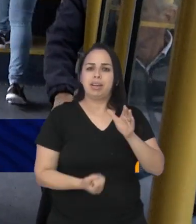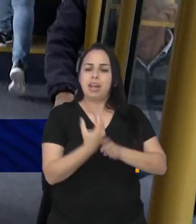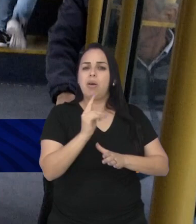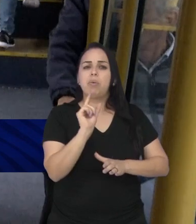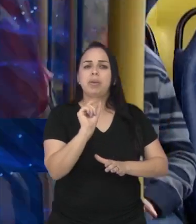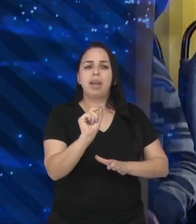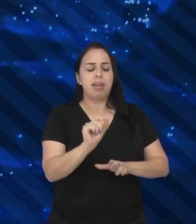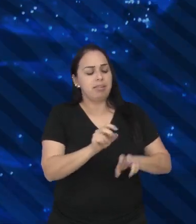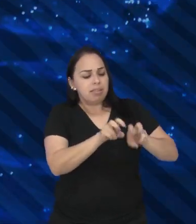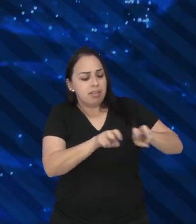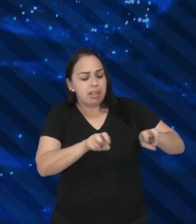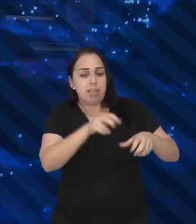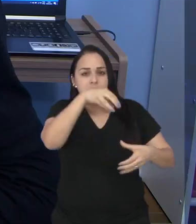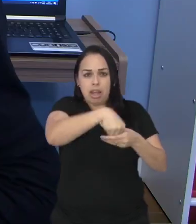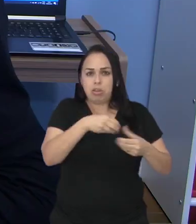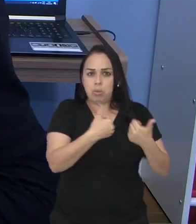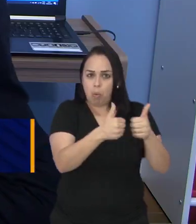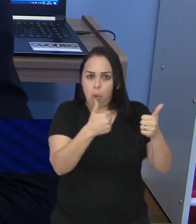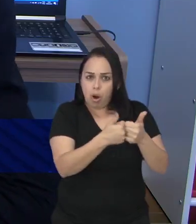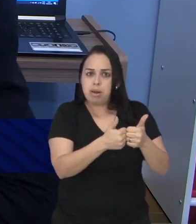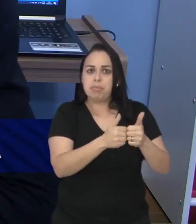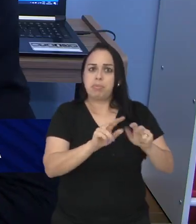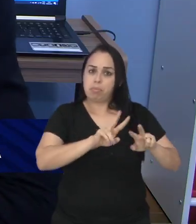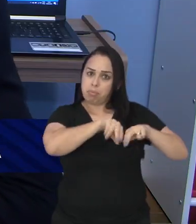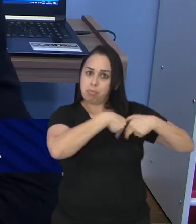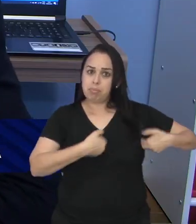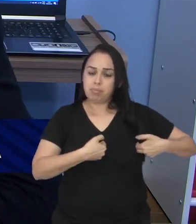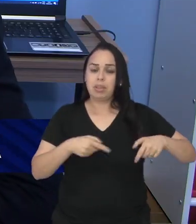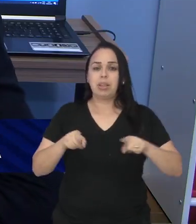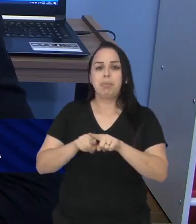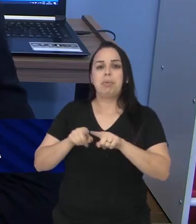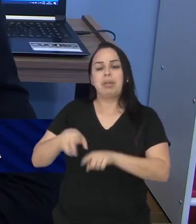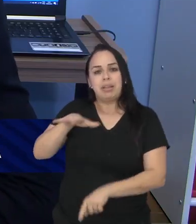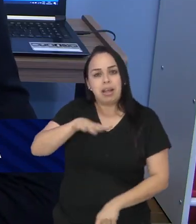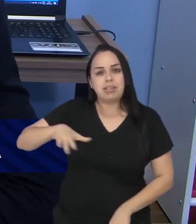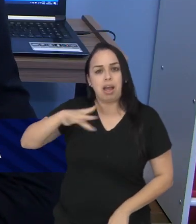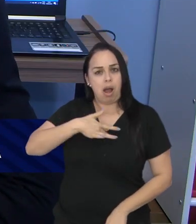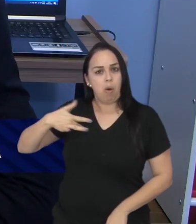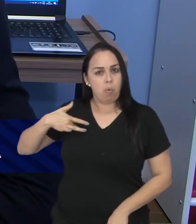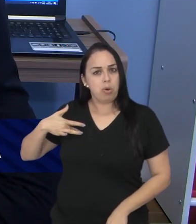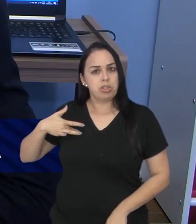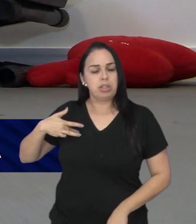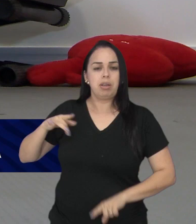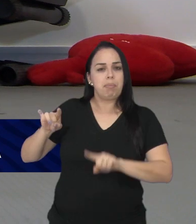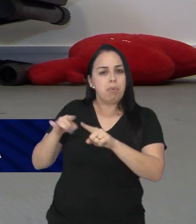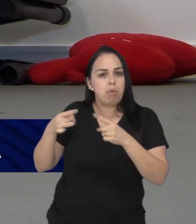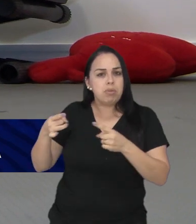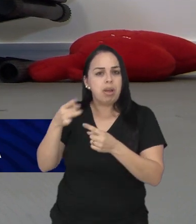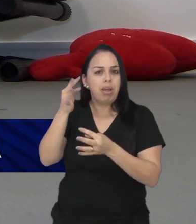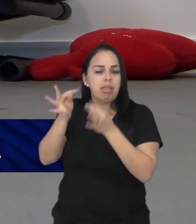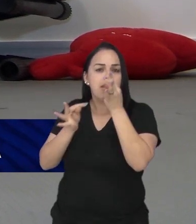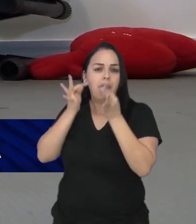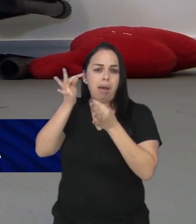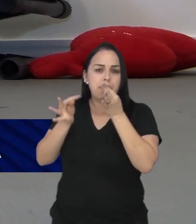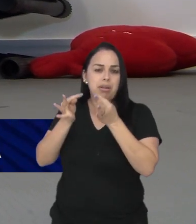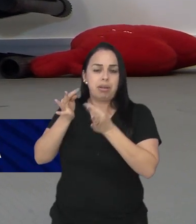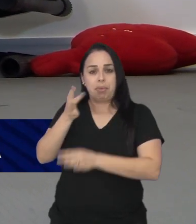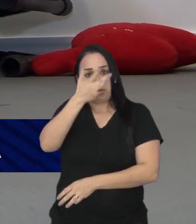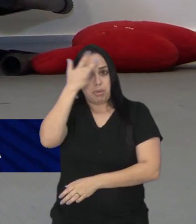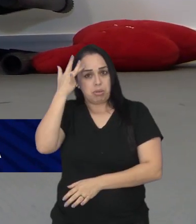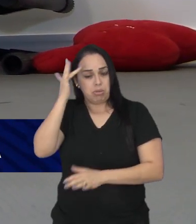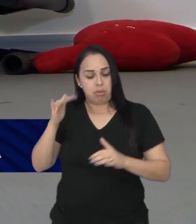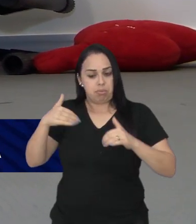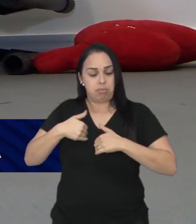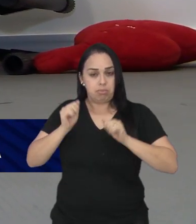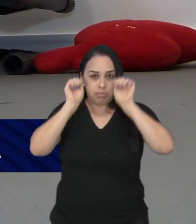da cidade. E na saúde, outro projeto implanta sessões de musicoterapia na rede pública para pessoas com